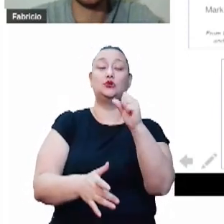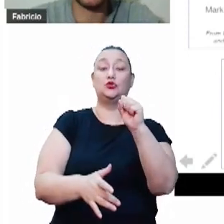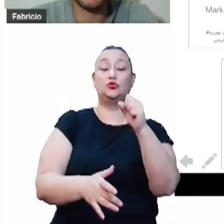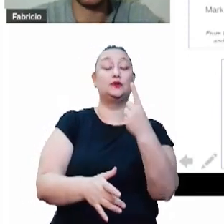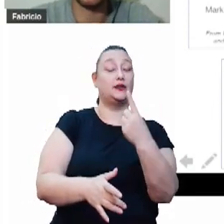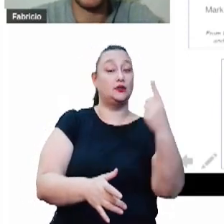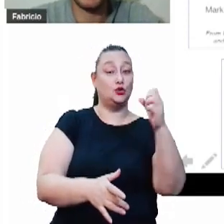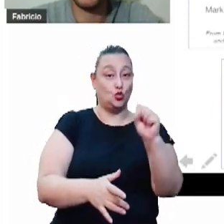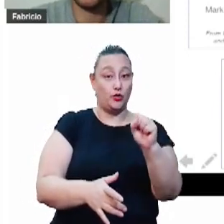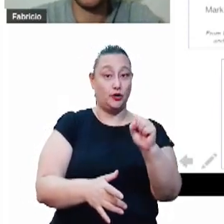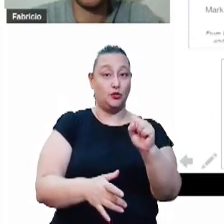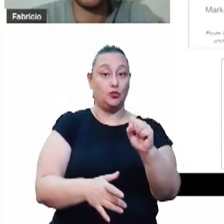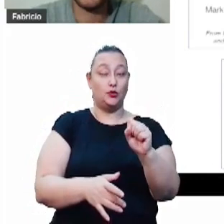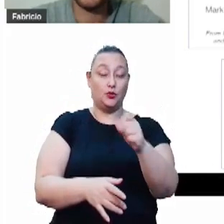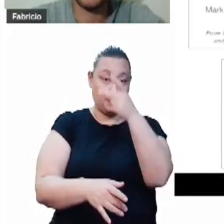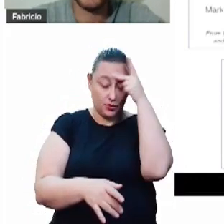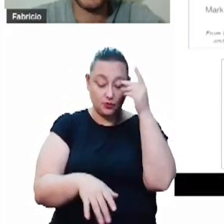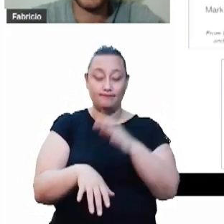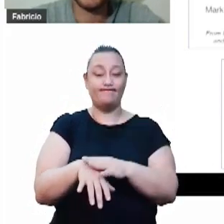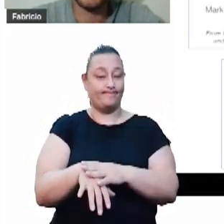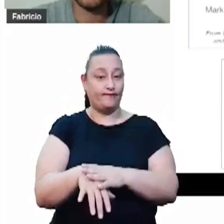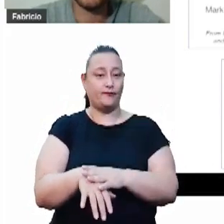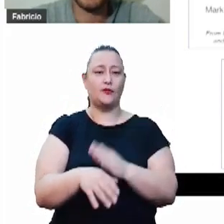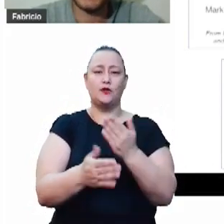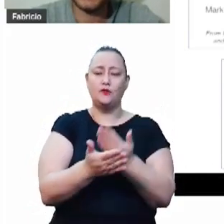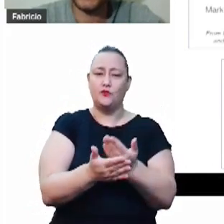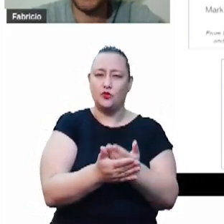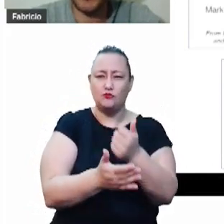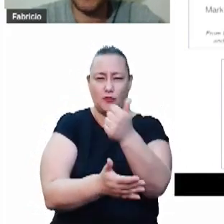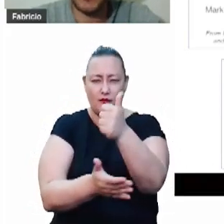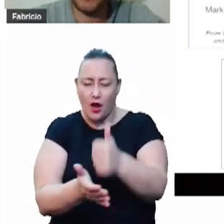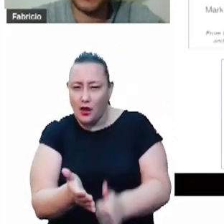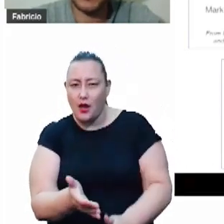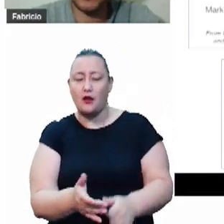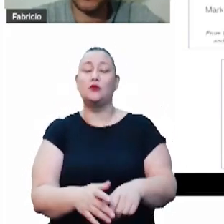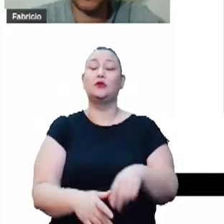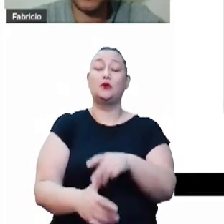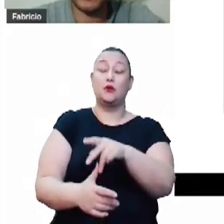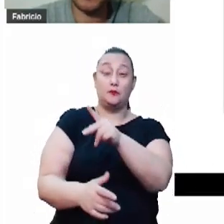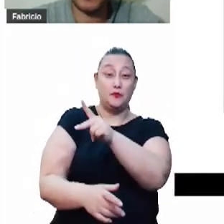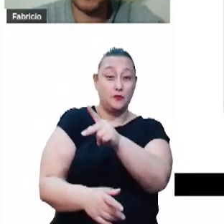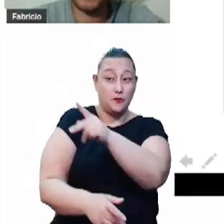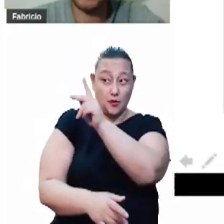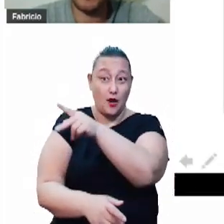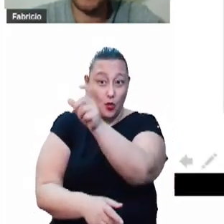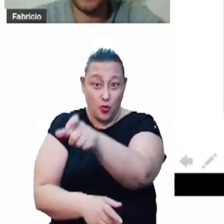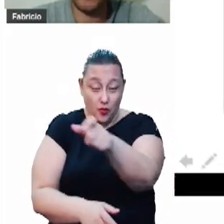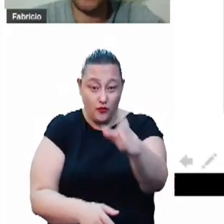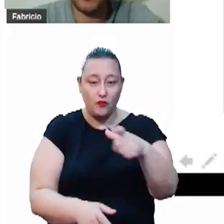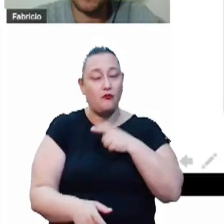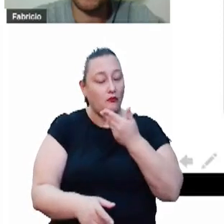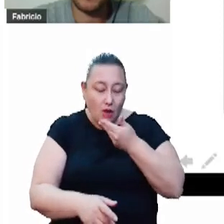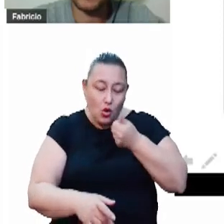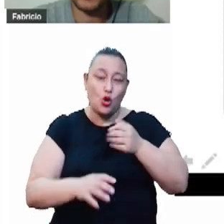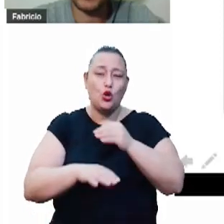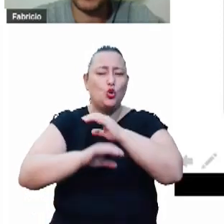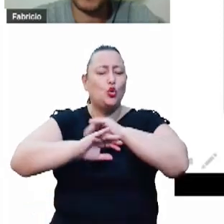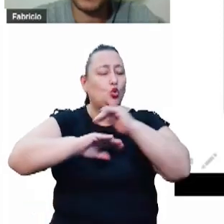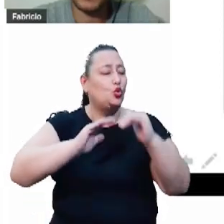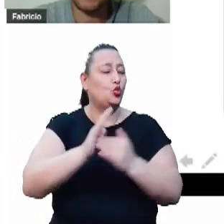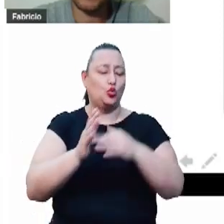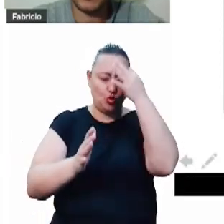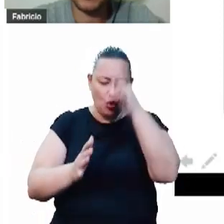pacientes estudados, e o que foi visto foi que os pacientes tiveram melhoras em todos esses parâmetros, tá? Dor,